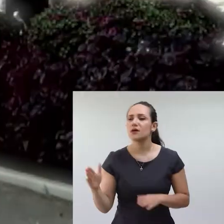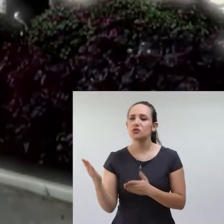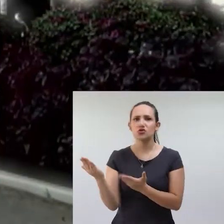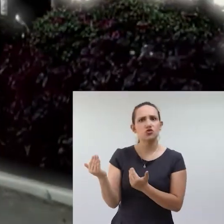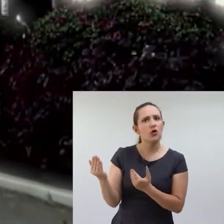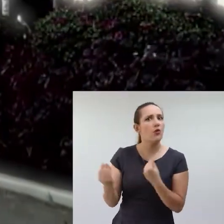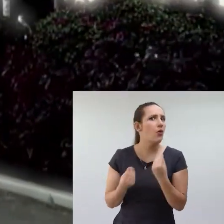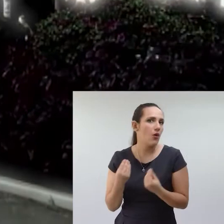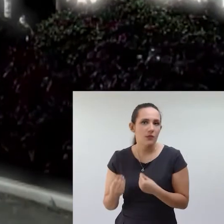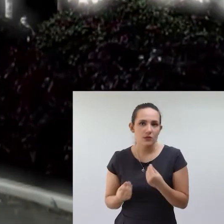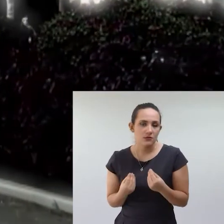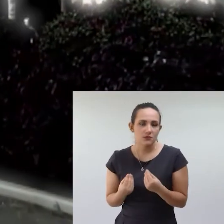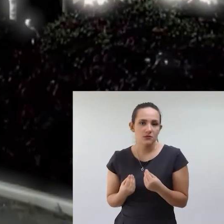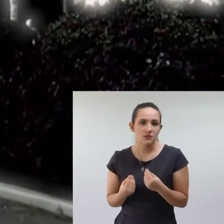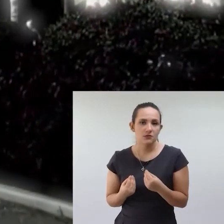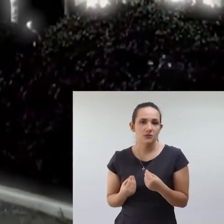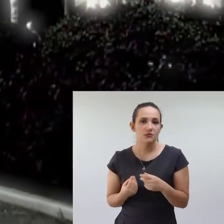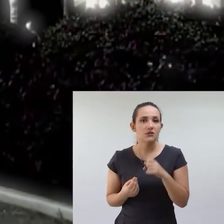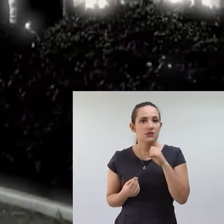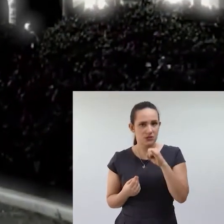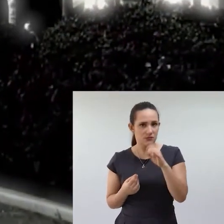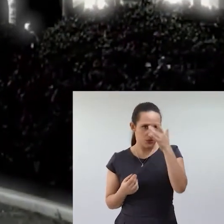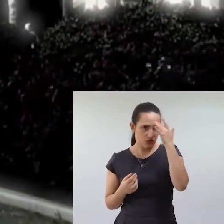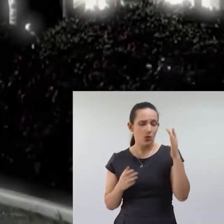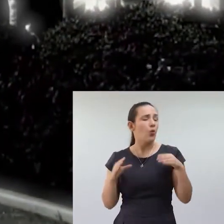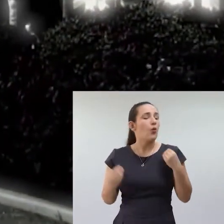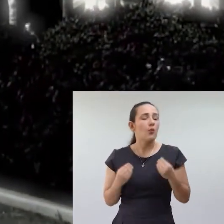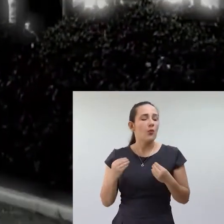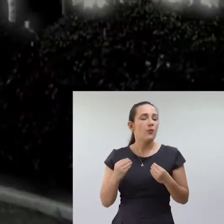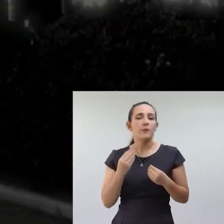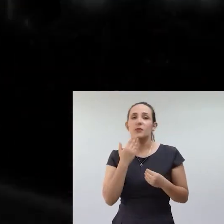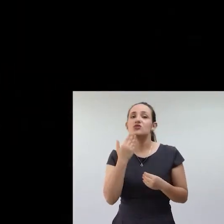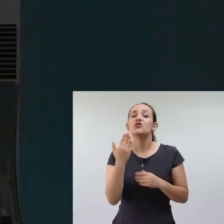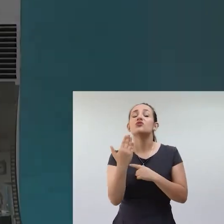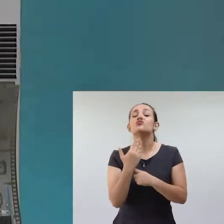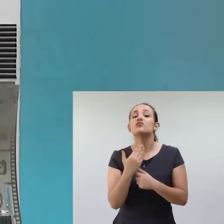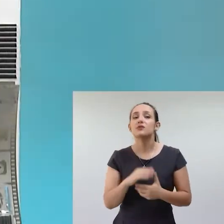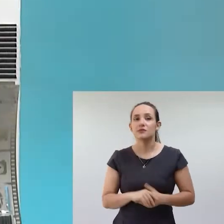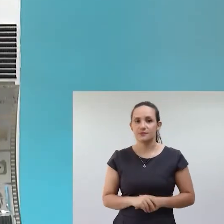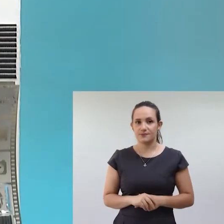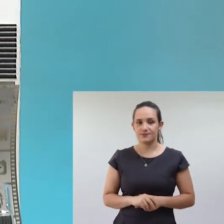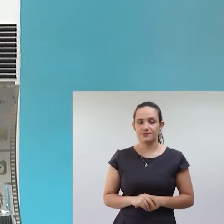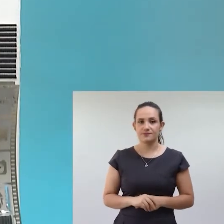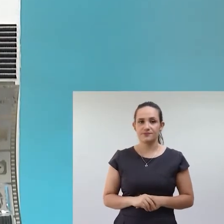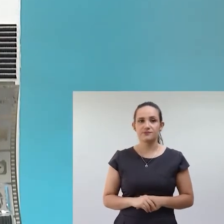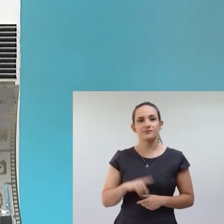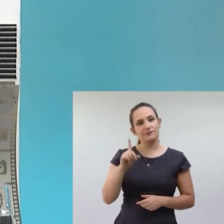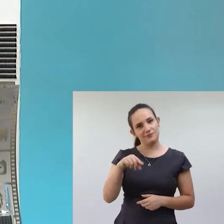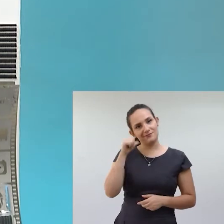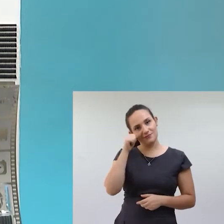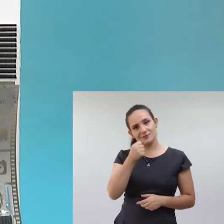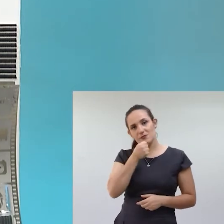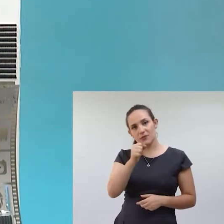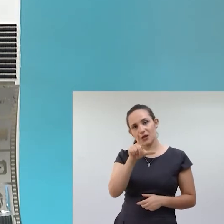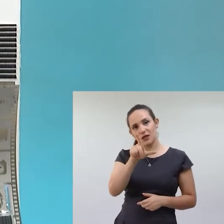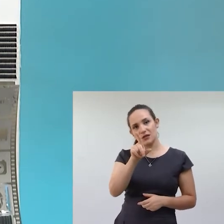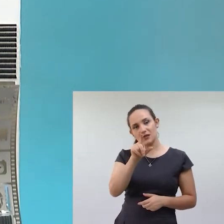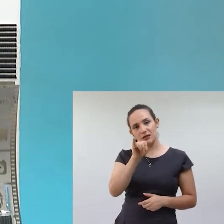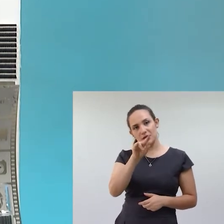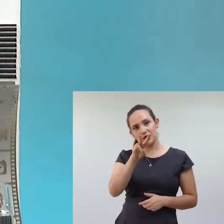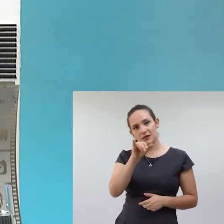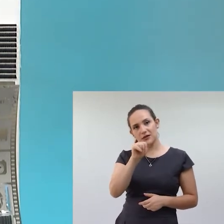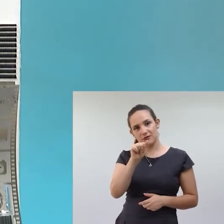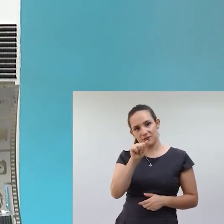e adolescentes? E quando procurar por ajuda? Muito bem, a gente acabou de ver aí a reportagem com a narração da